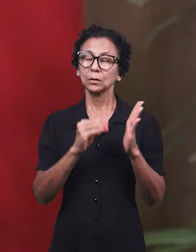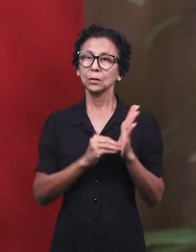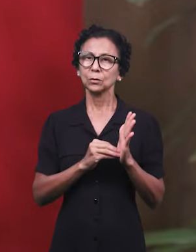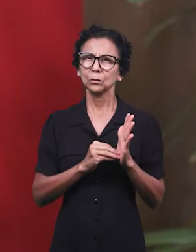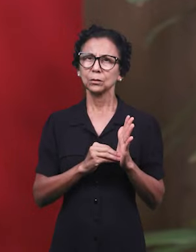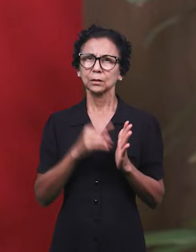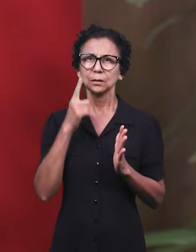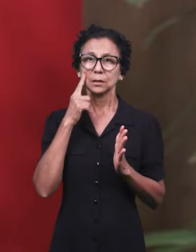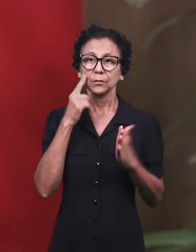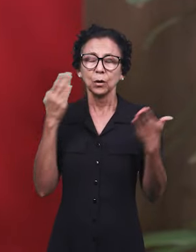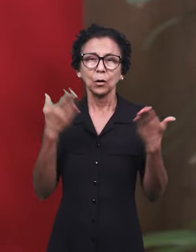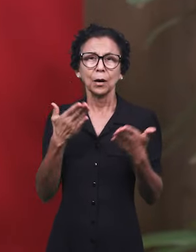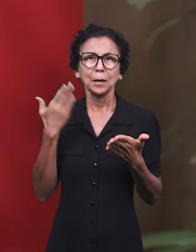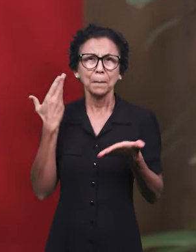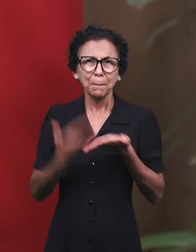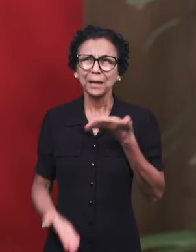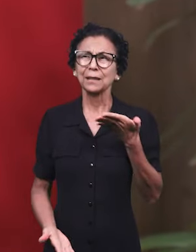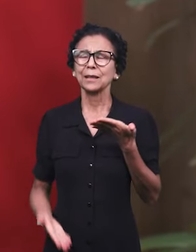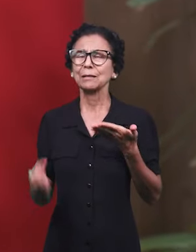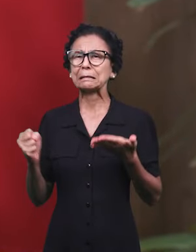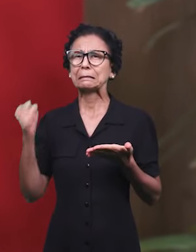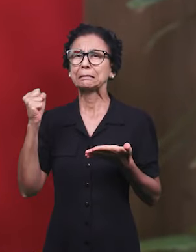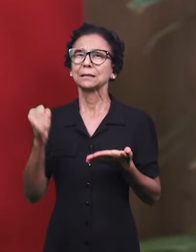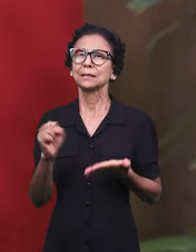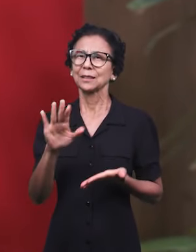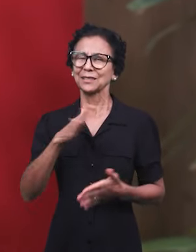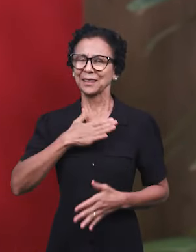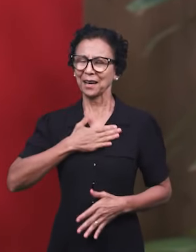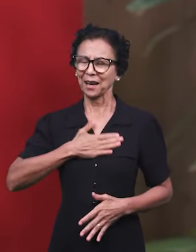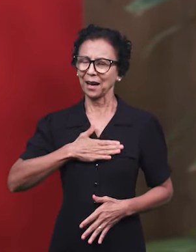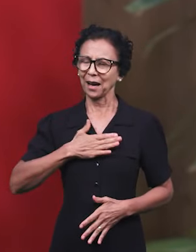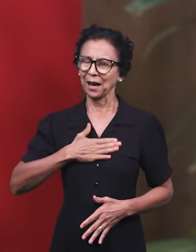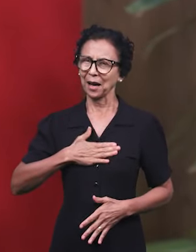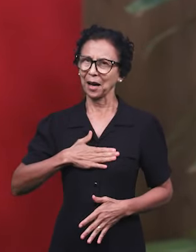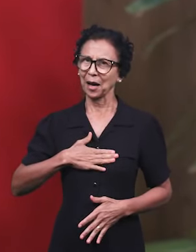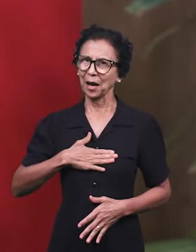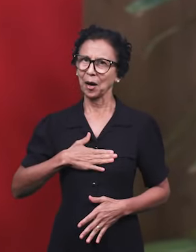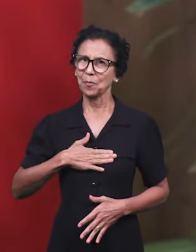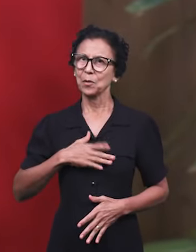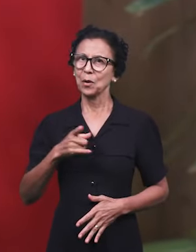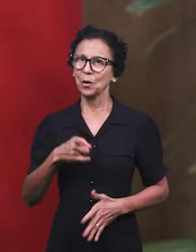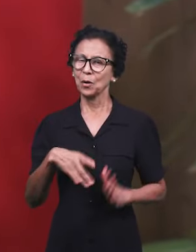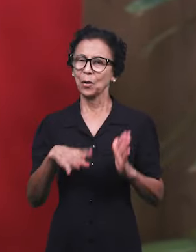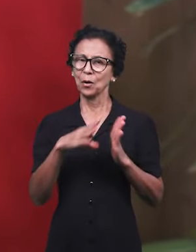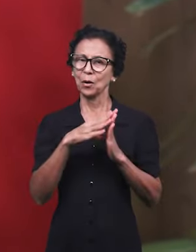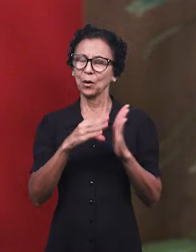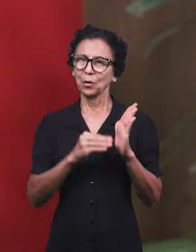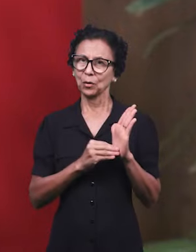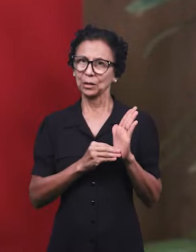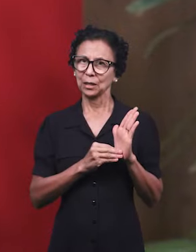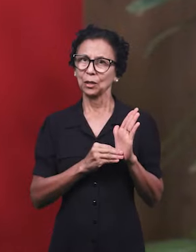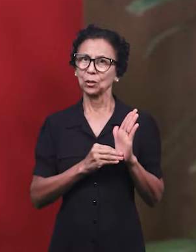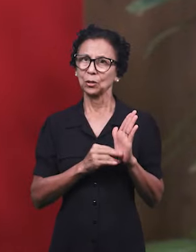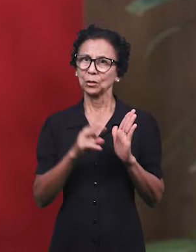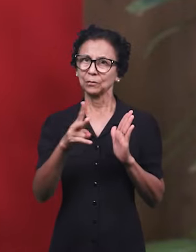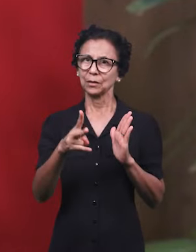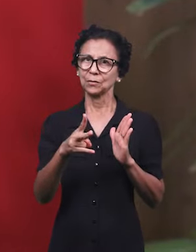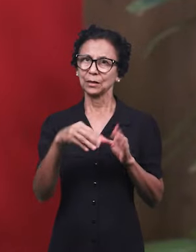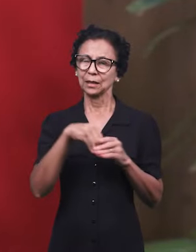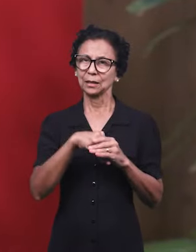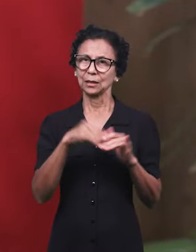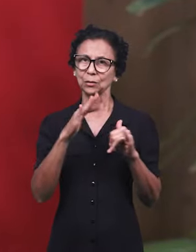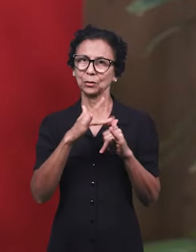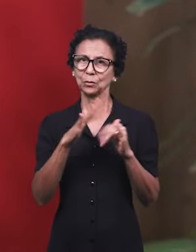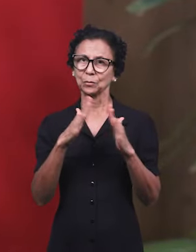fim. Se você chegou agora e não conseguiu assistir, fique tranquilo, porque esse programa vai ficar gravado aqui no YouTube